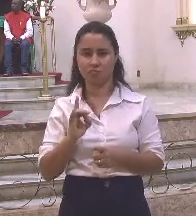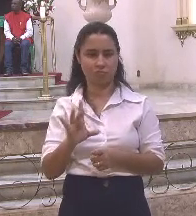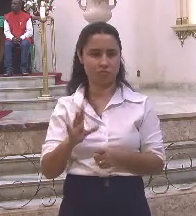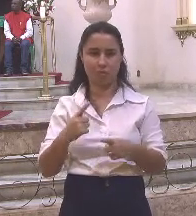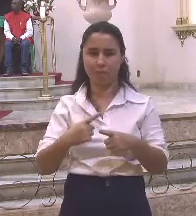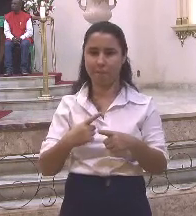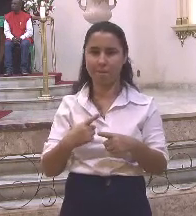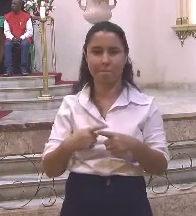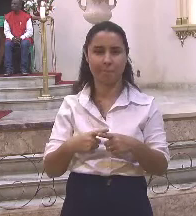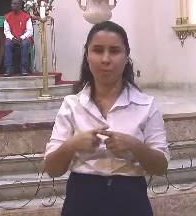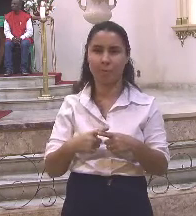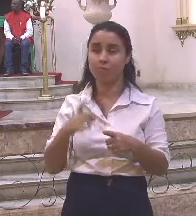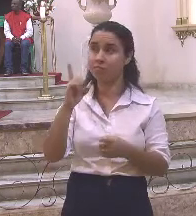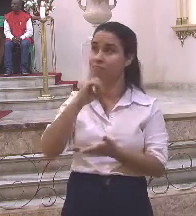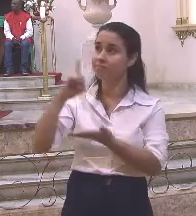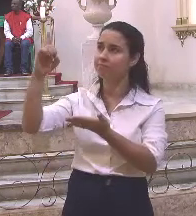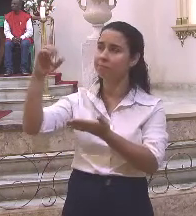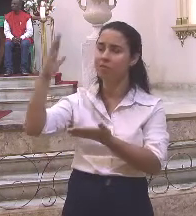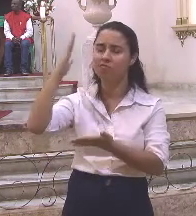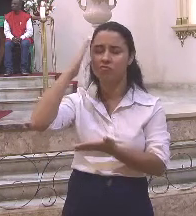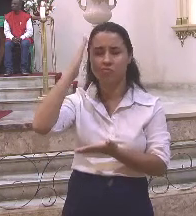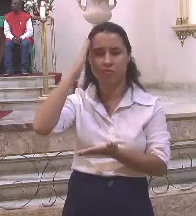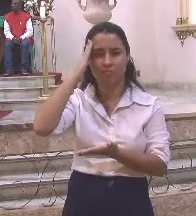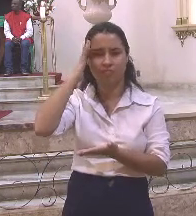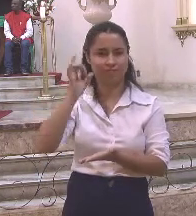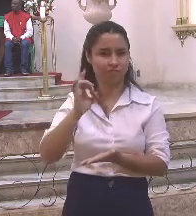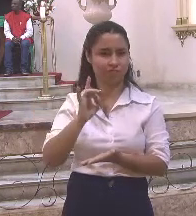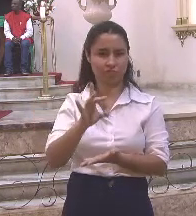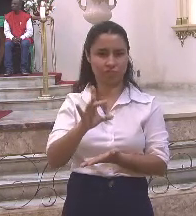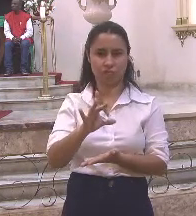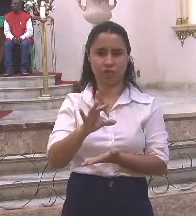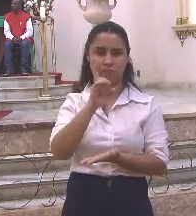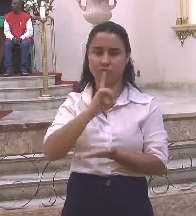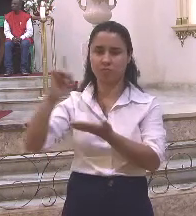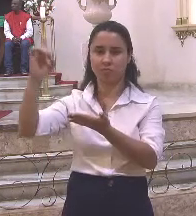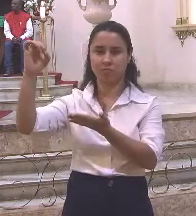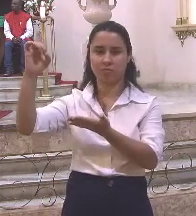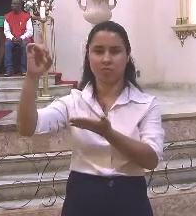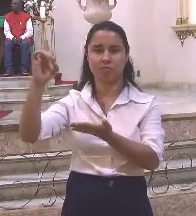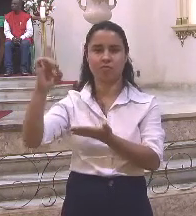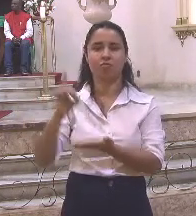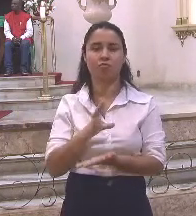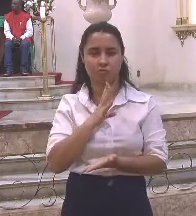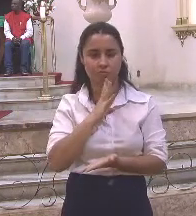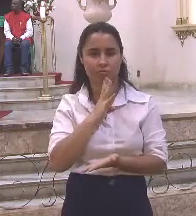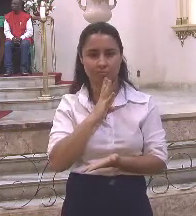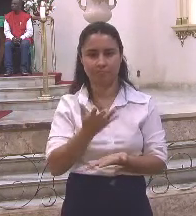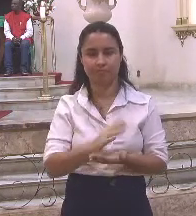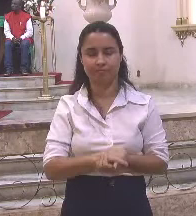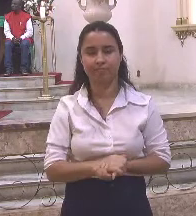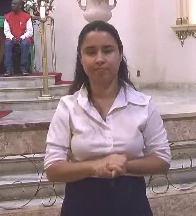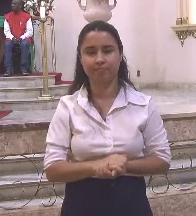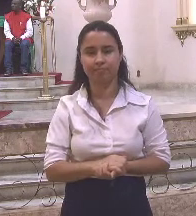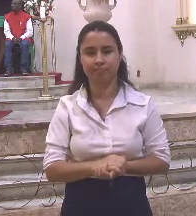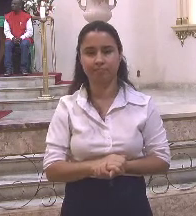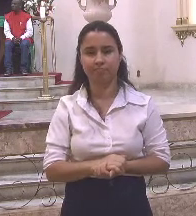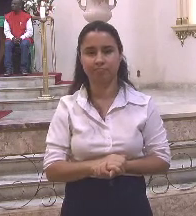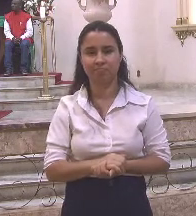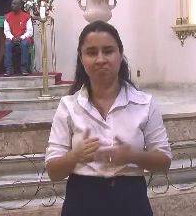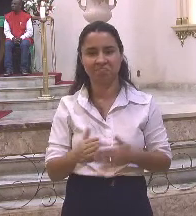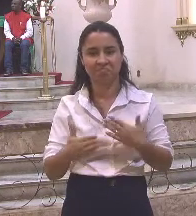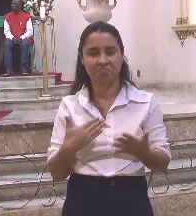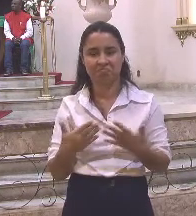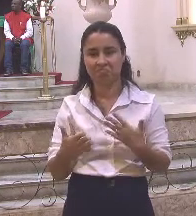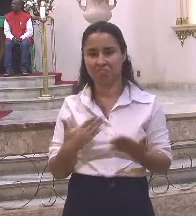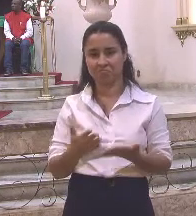por razões que somente Deus realmente conhece. Às vezes, Deus